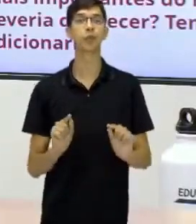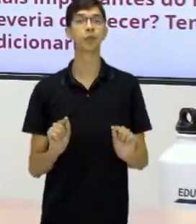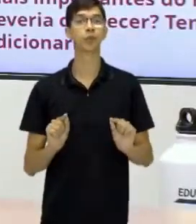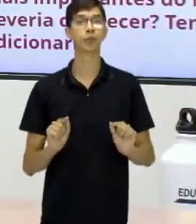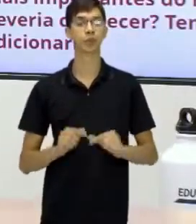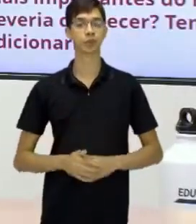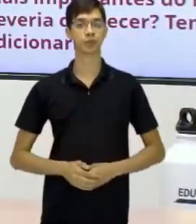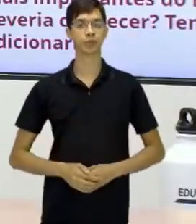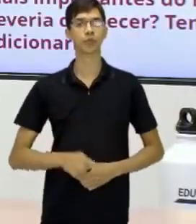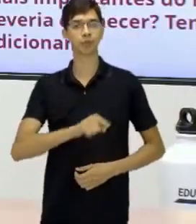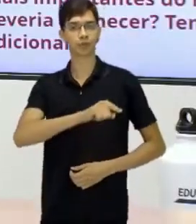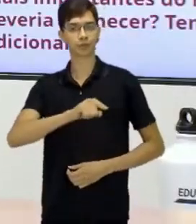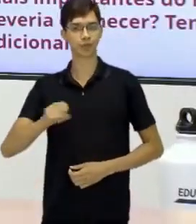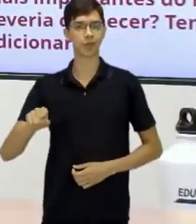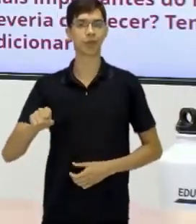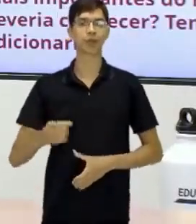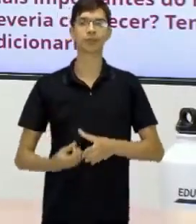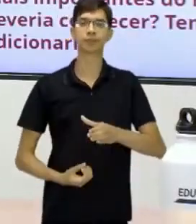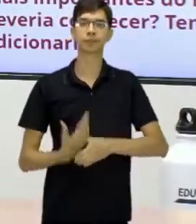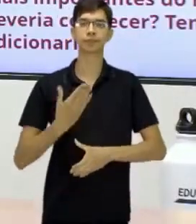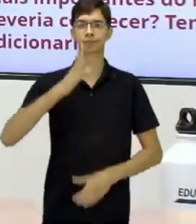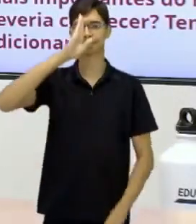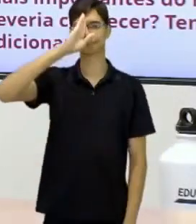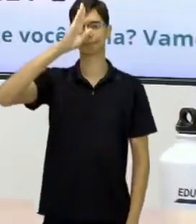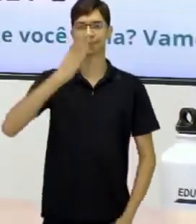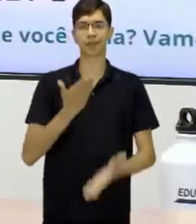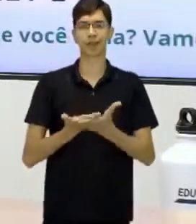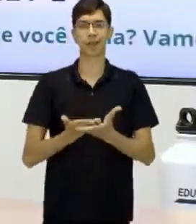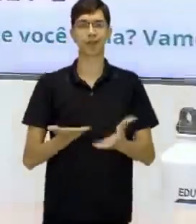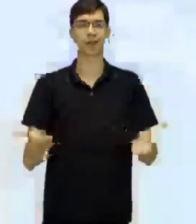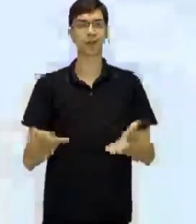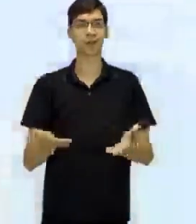você é o ator, o protagonista dessa